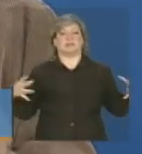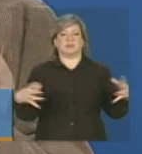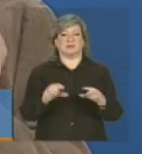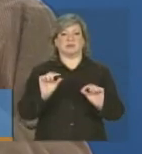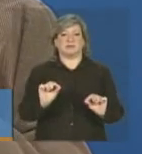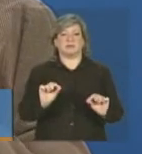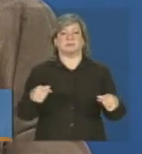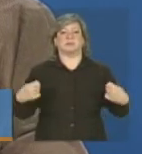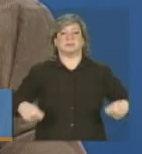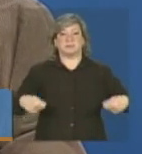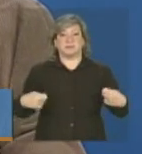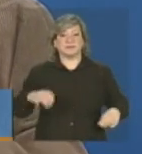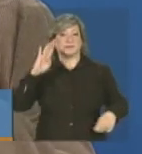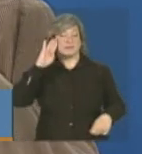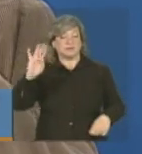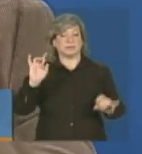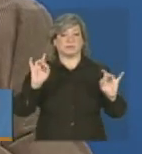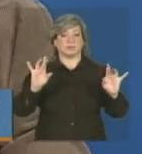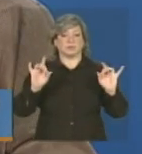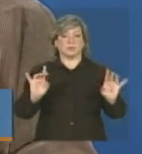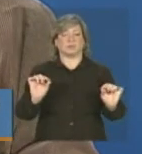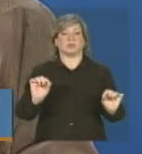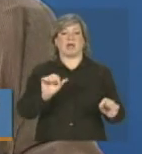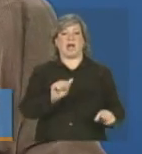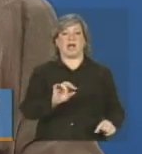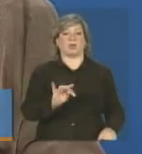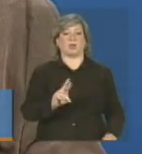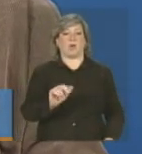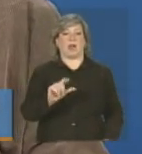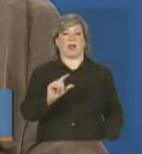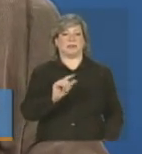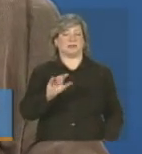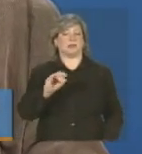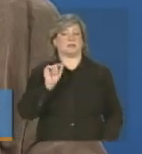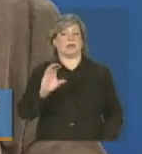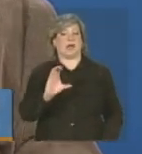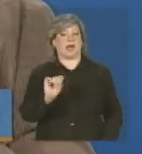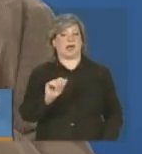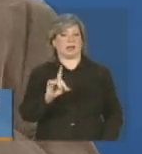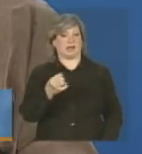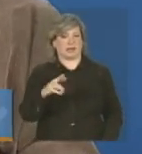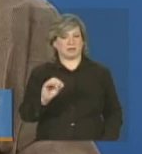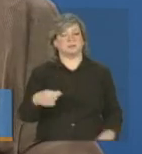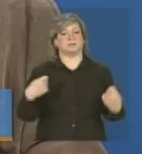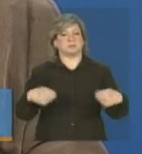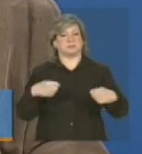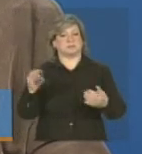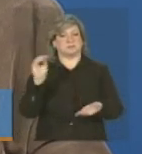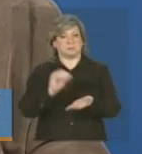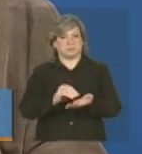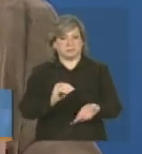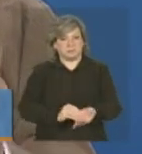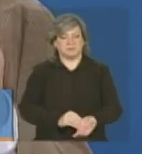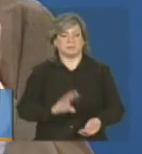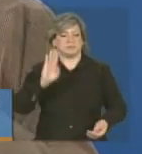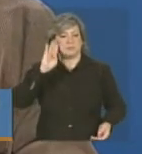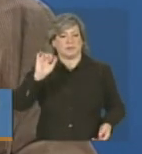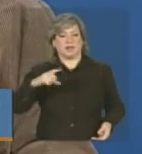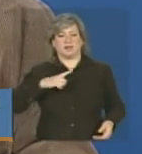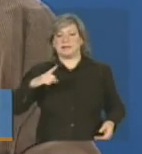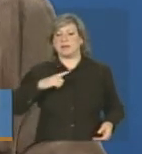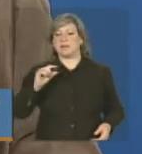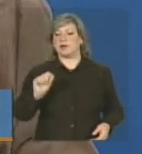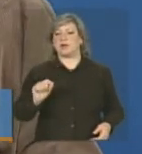depende exclusivamente da atualização do cadastro das duas novas figuras que a política criou: o administrador